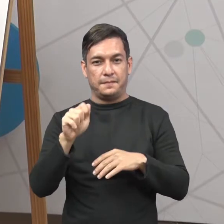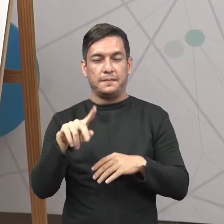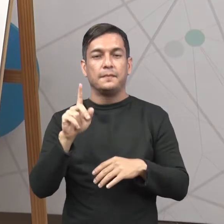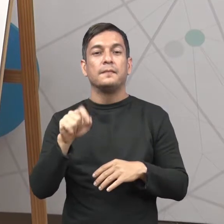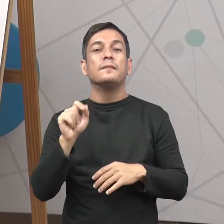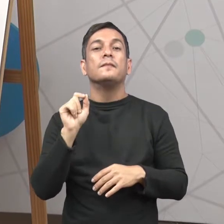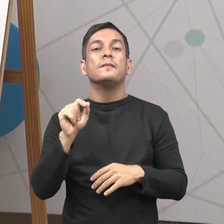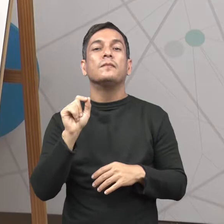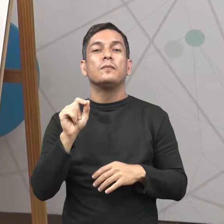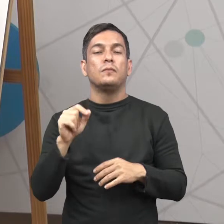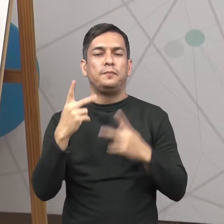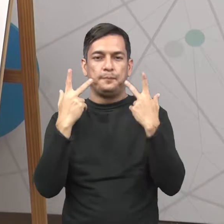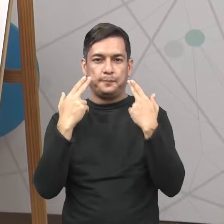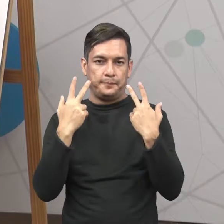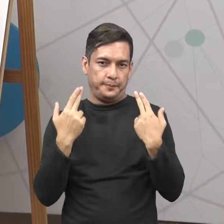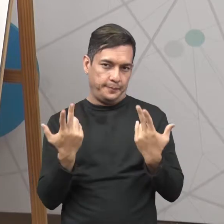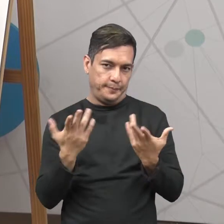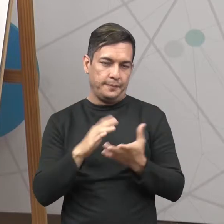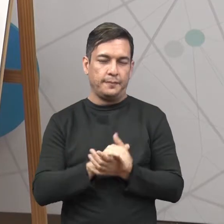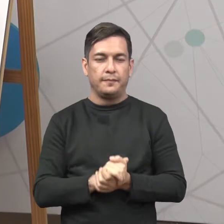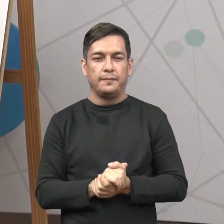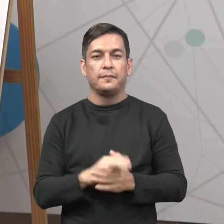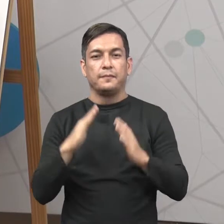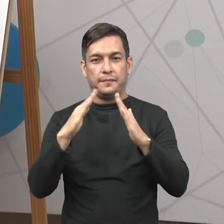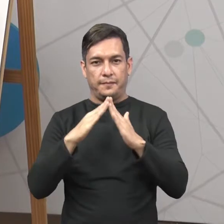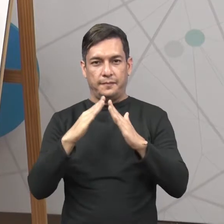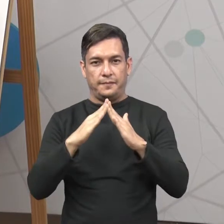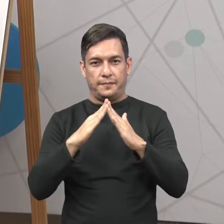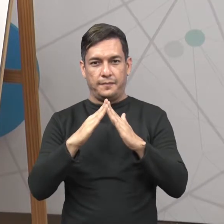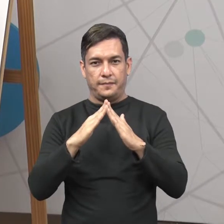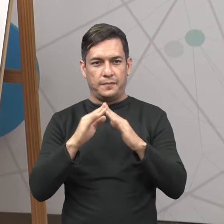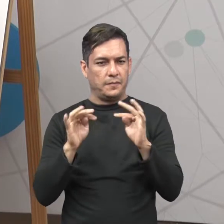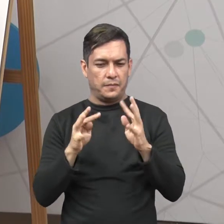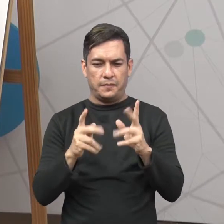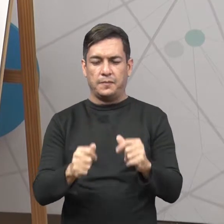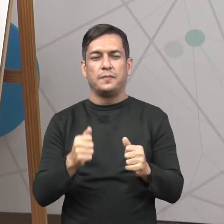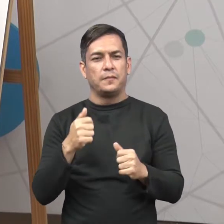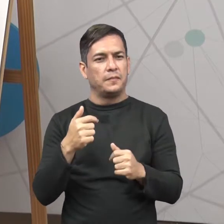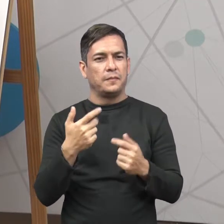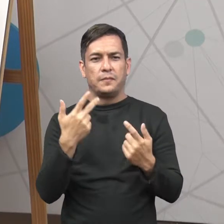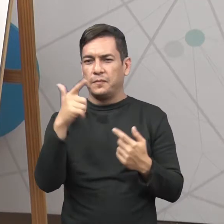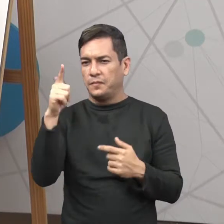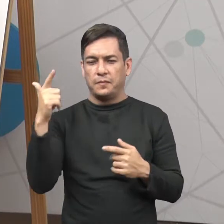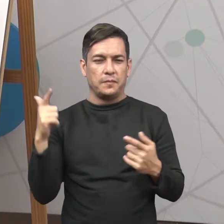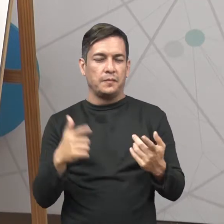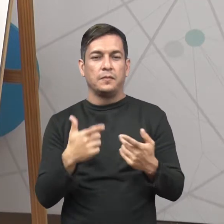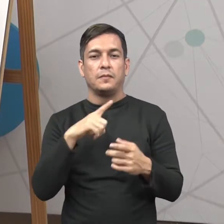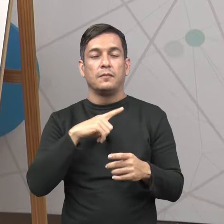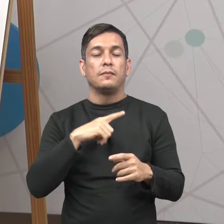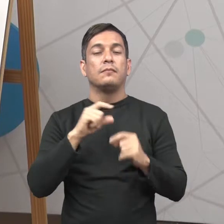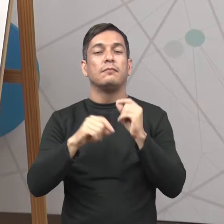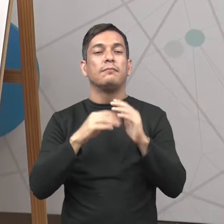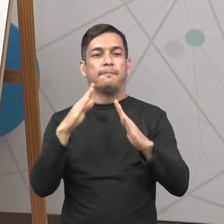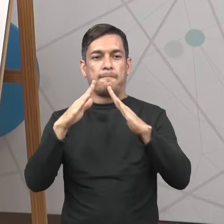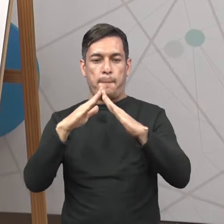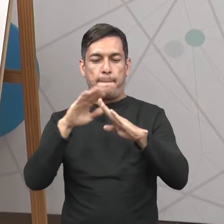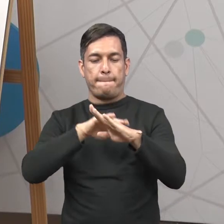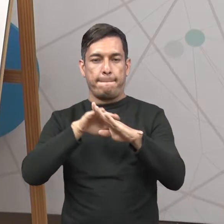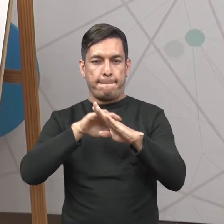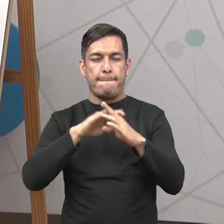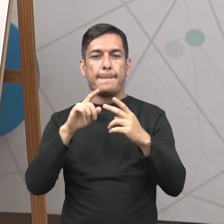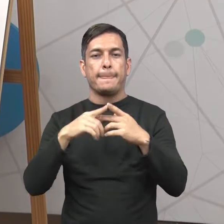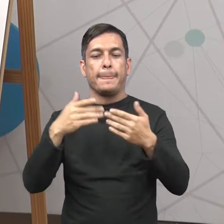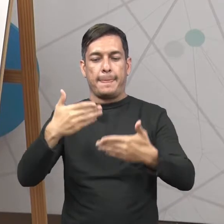uma casa comum, uma casa como todas as outras. Tinha teto,